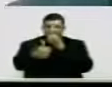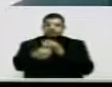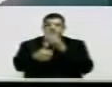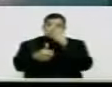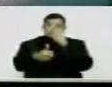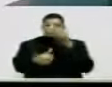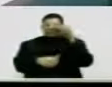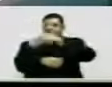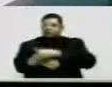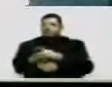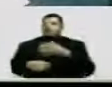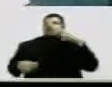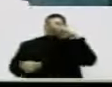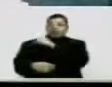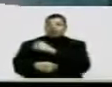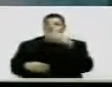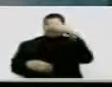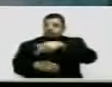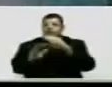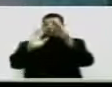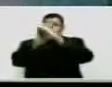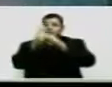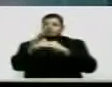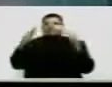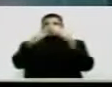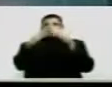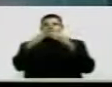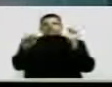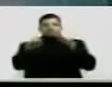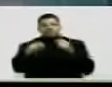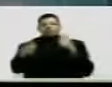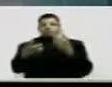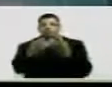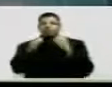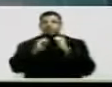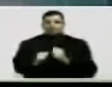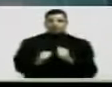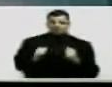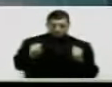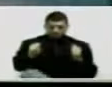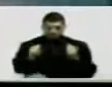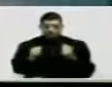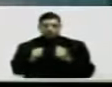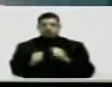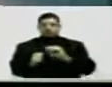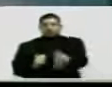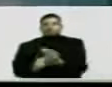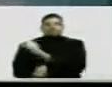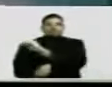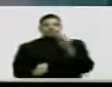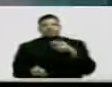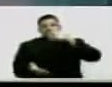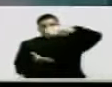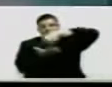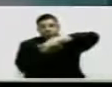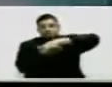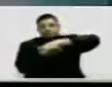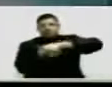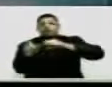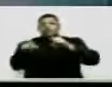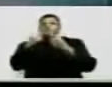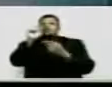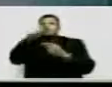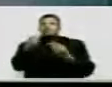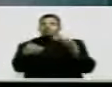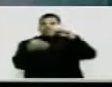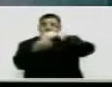79/2011 venha imediatamente à pauta desta casa, para que nós possamos não obrigar,